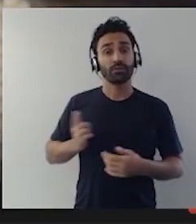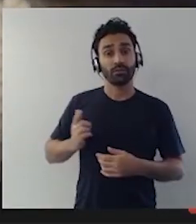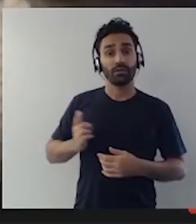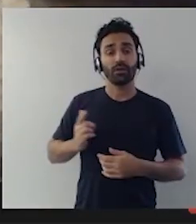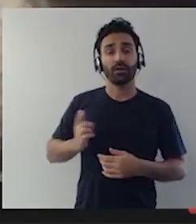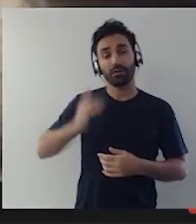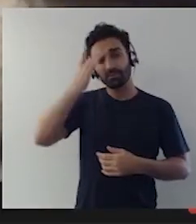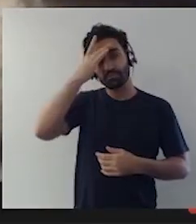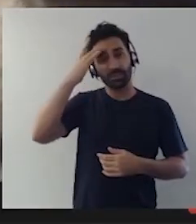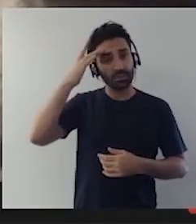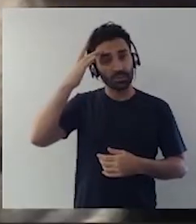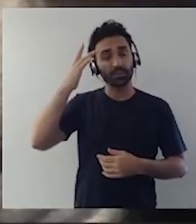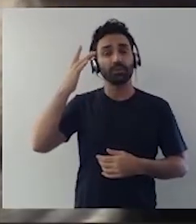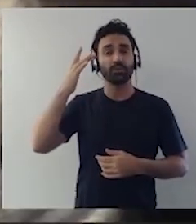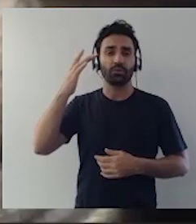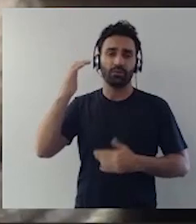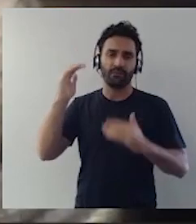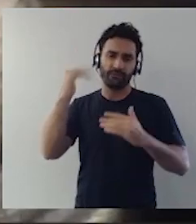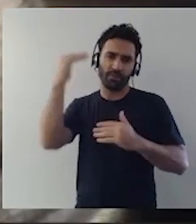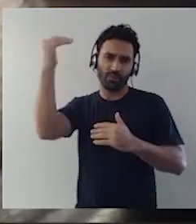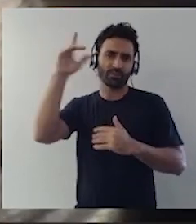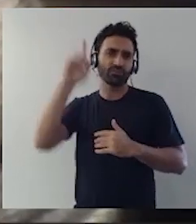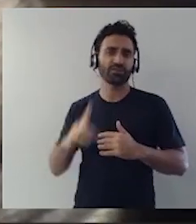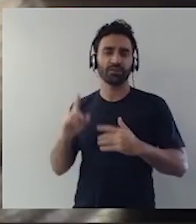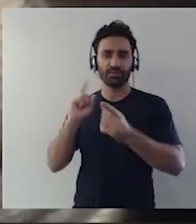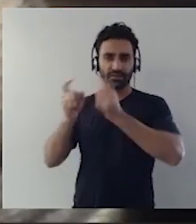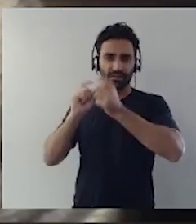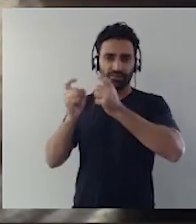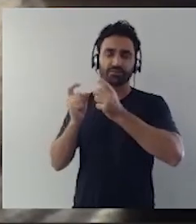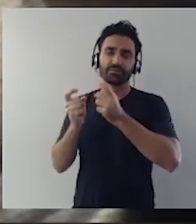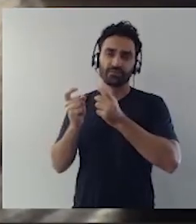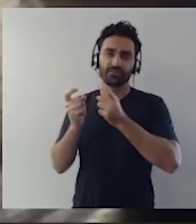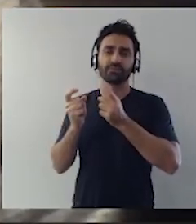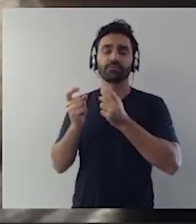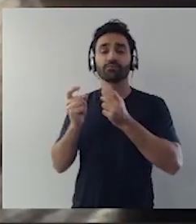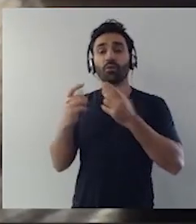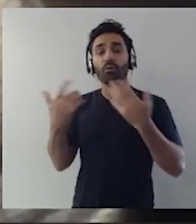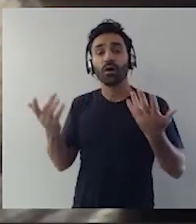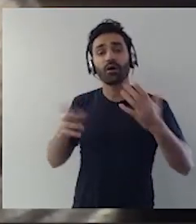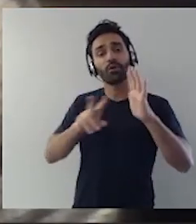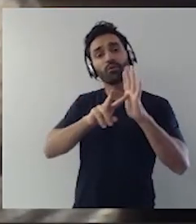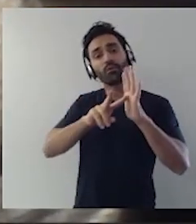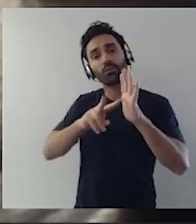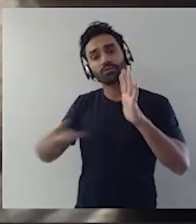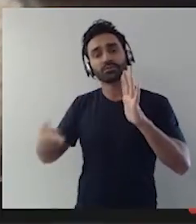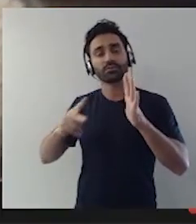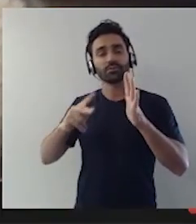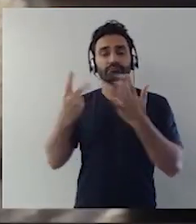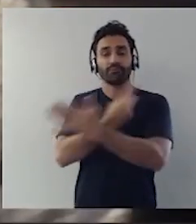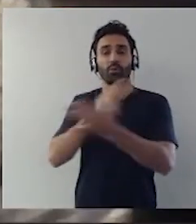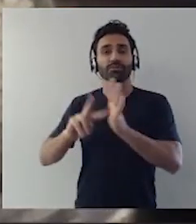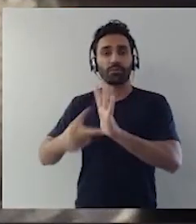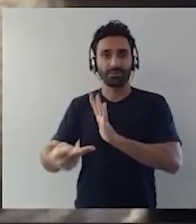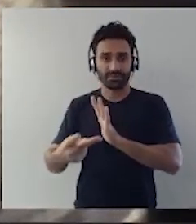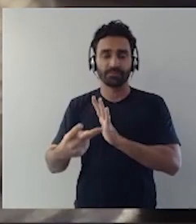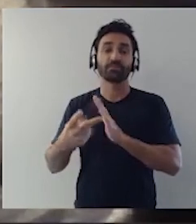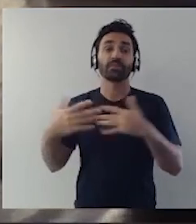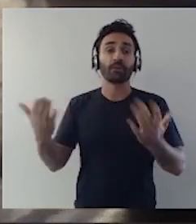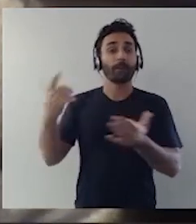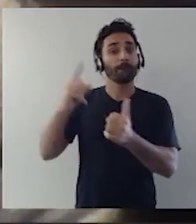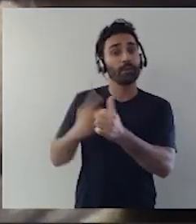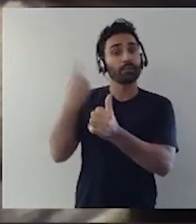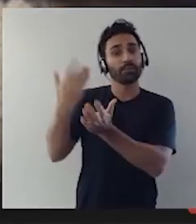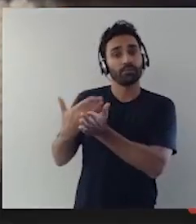direito administrativo tratando sobre esses ajustes e consequências práticas do direito administrativo. E, para dar início, eu gostaria